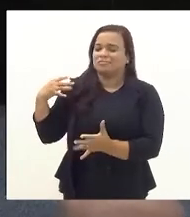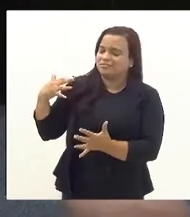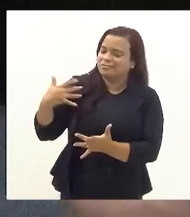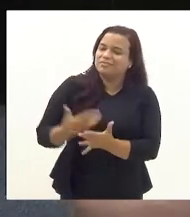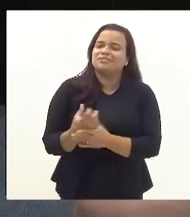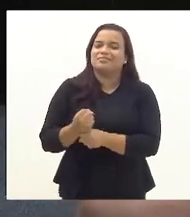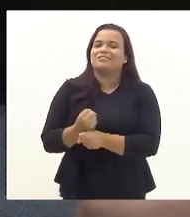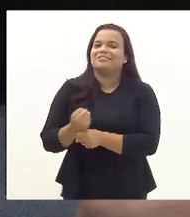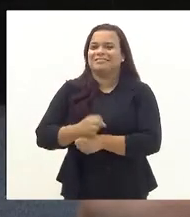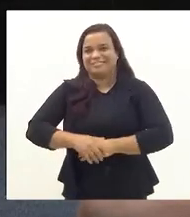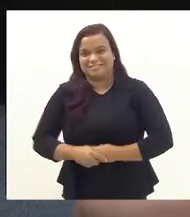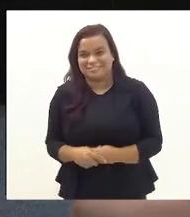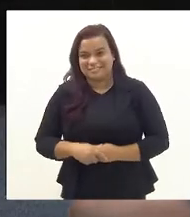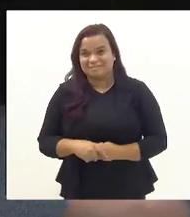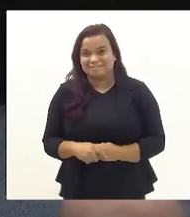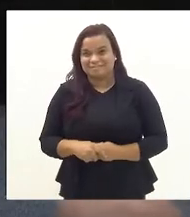tempo.